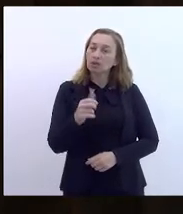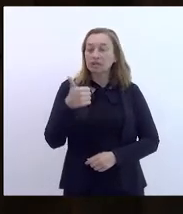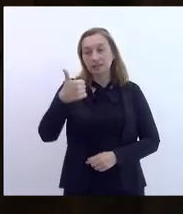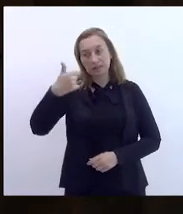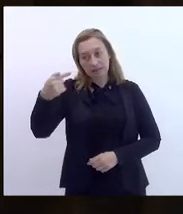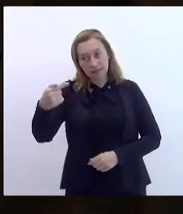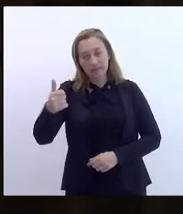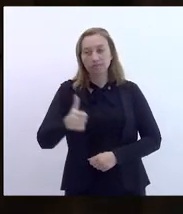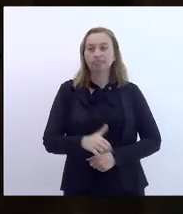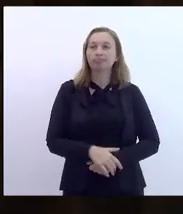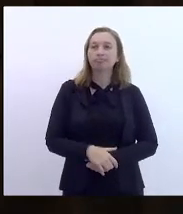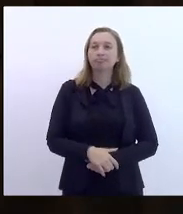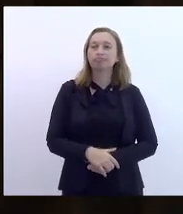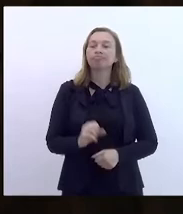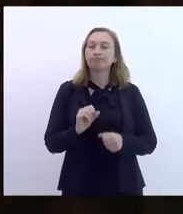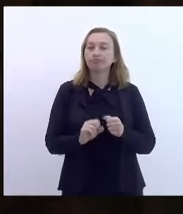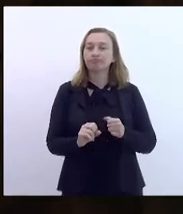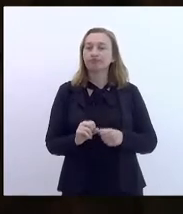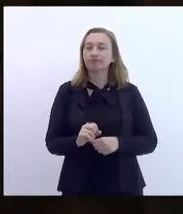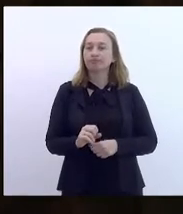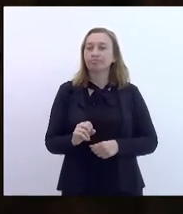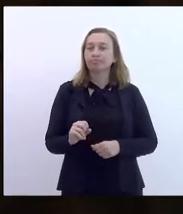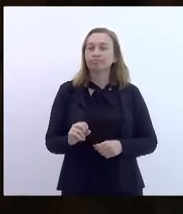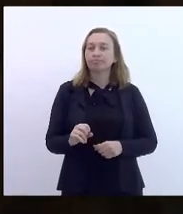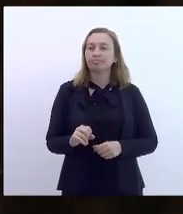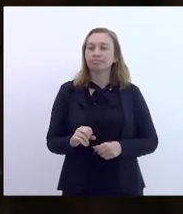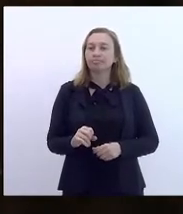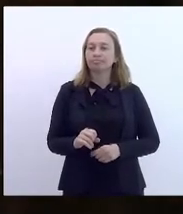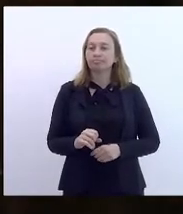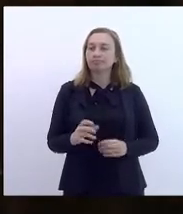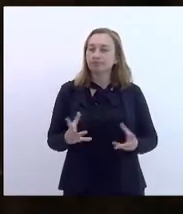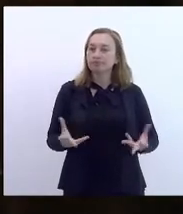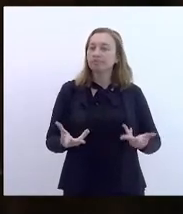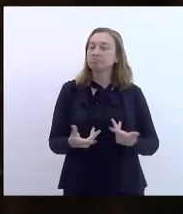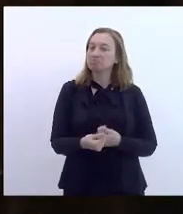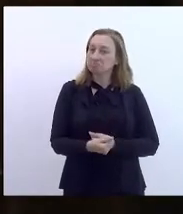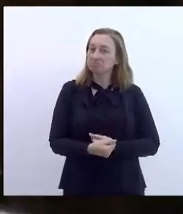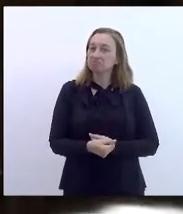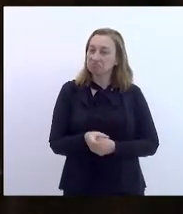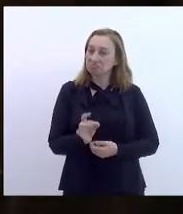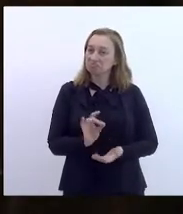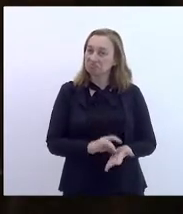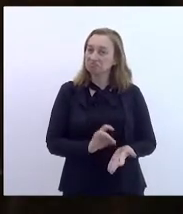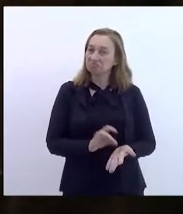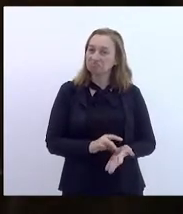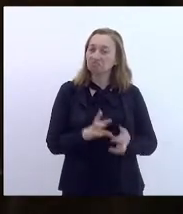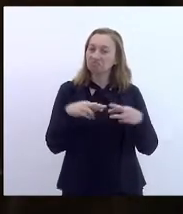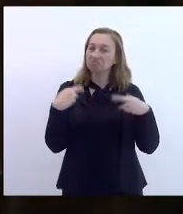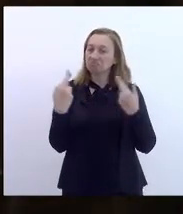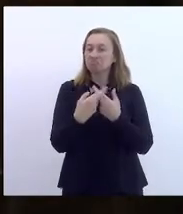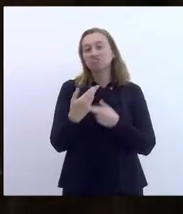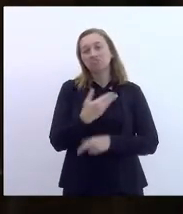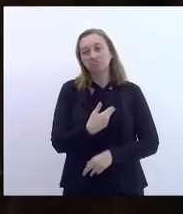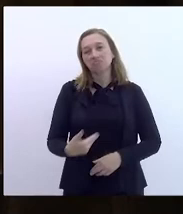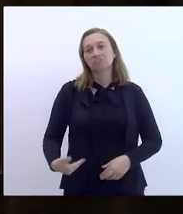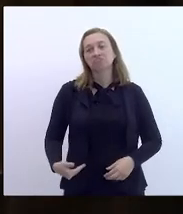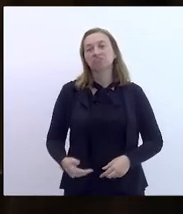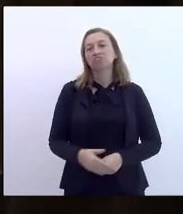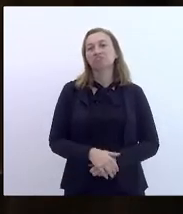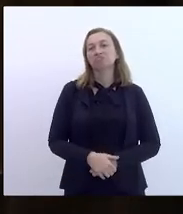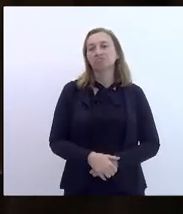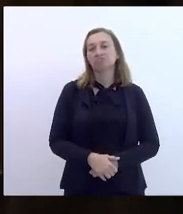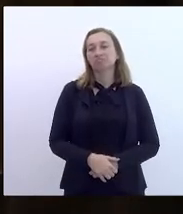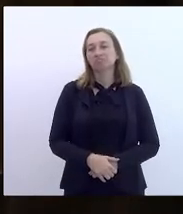2017 nós fizemos uma brilhante brilhante mesmo audiência pública